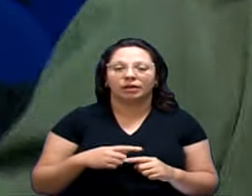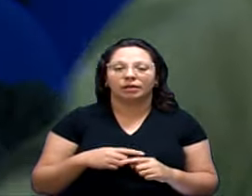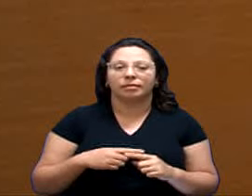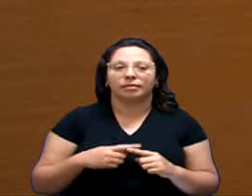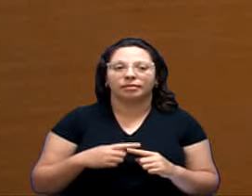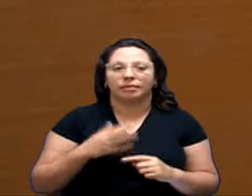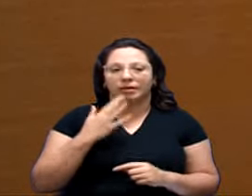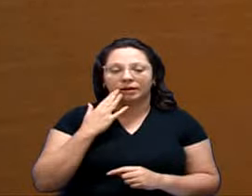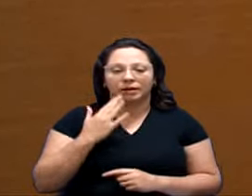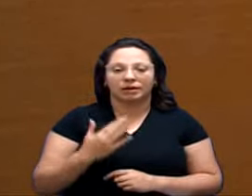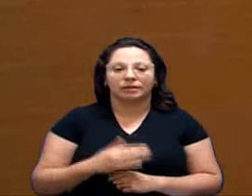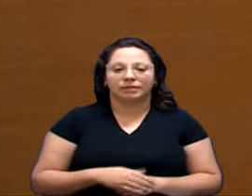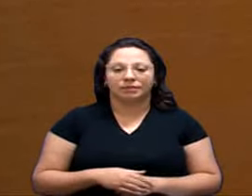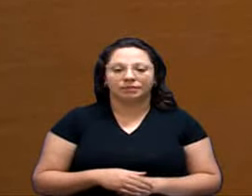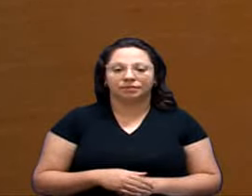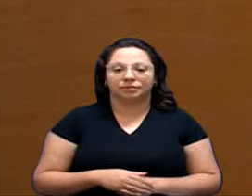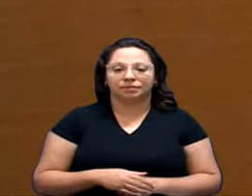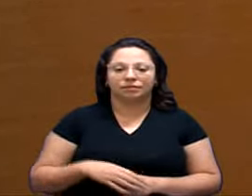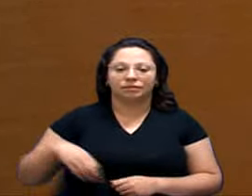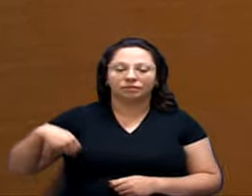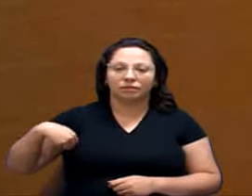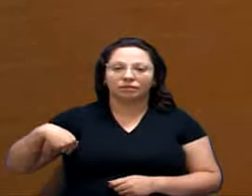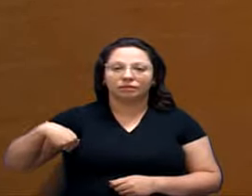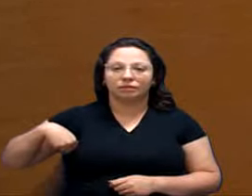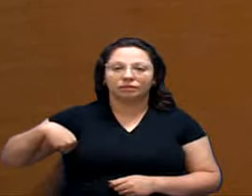o Nobel você quer